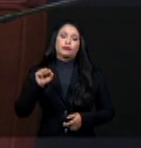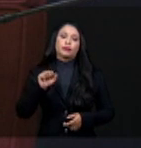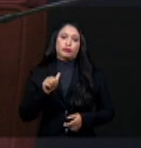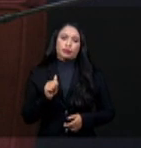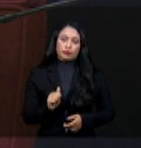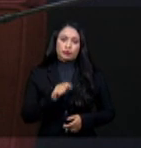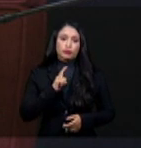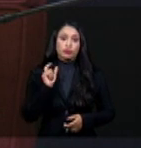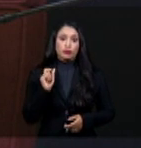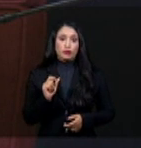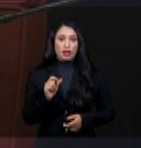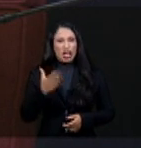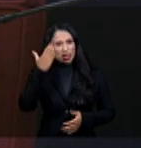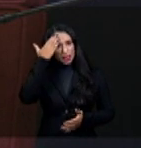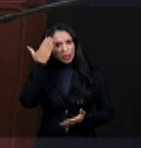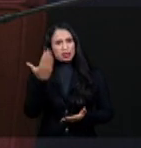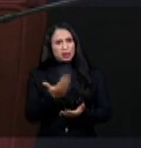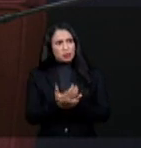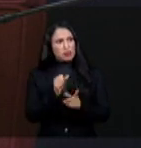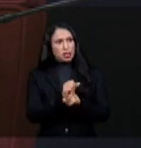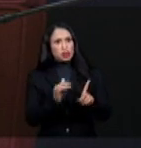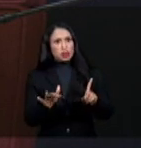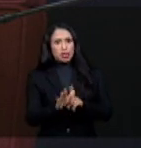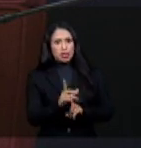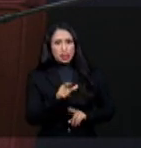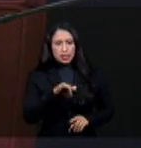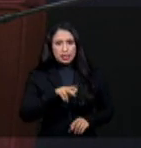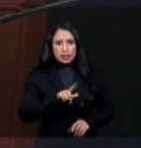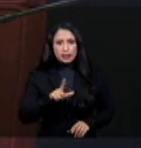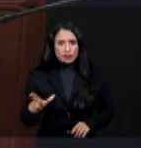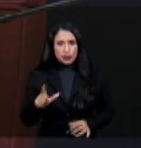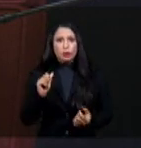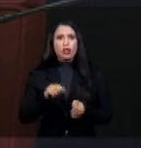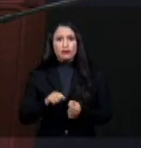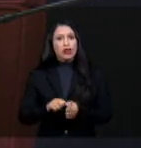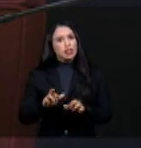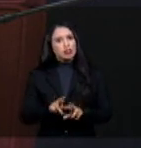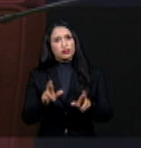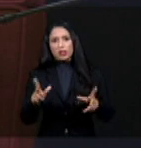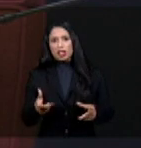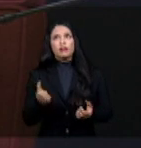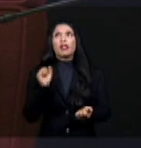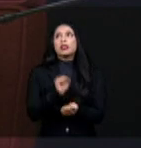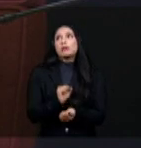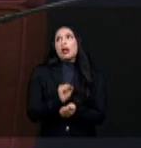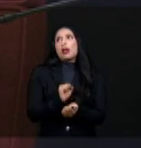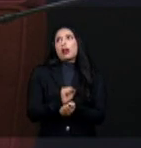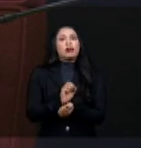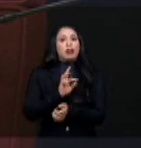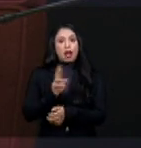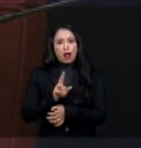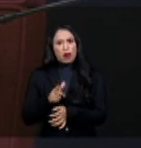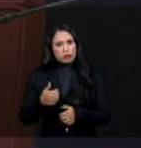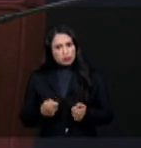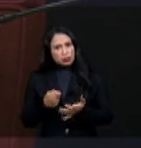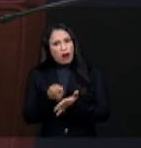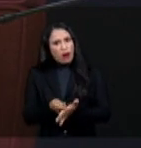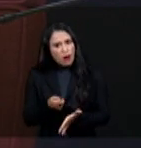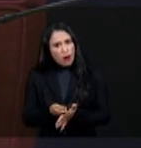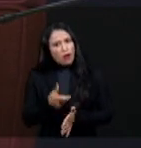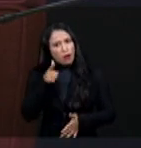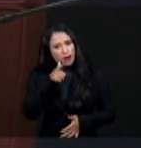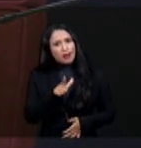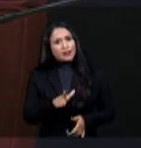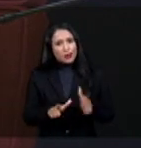acreditamos que o que faz a diferença que faz a mudança EA sociedade civil a gente não espera cai do céu a gente corre atrás e cada vez